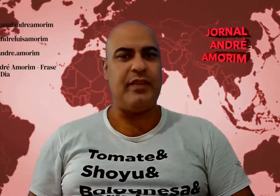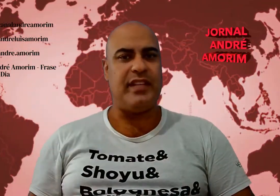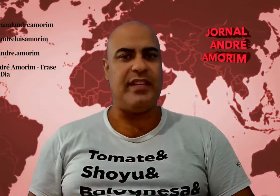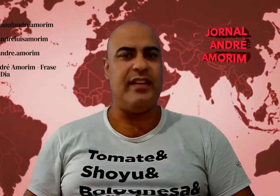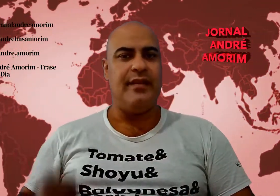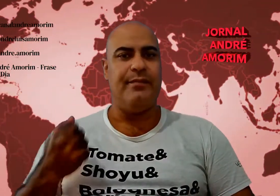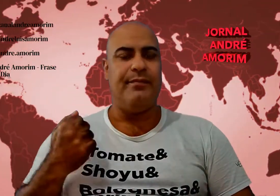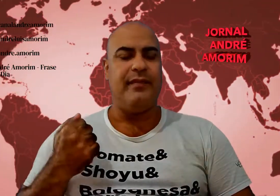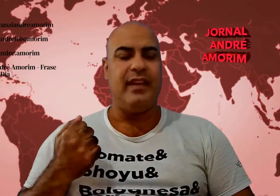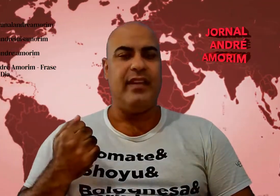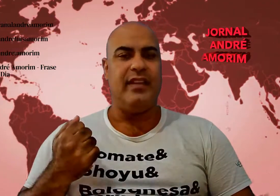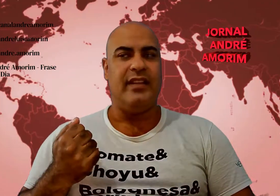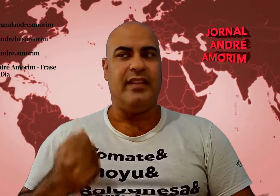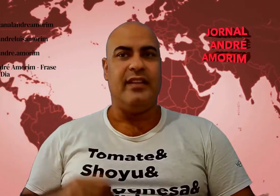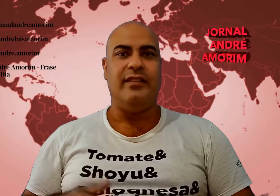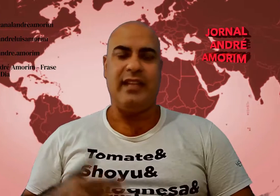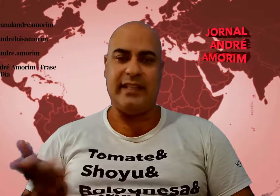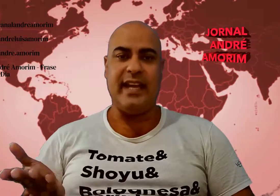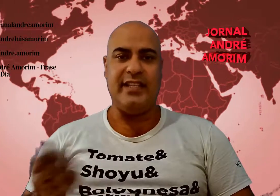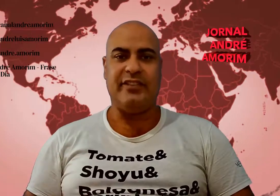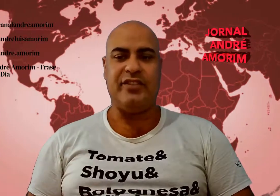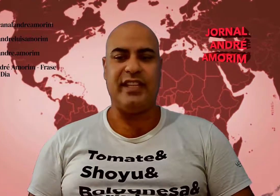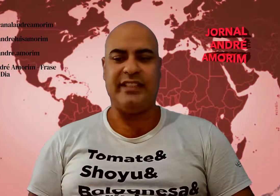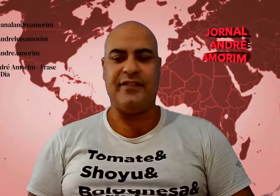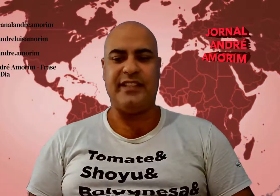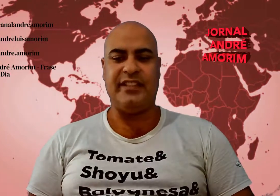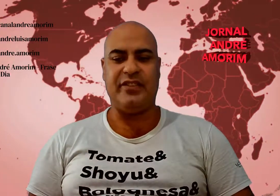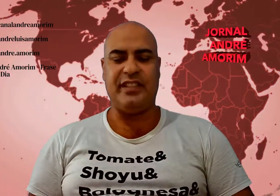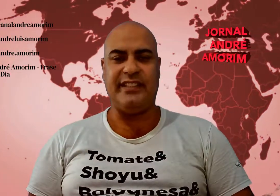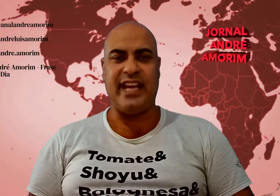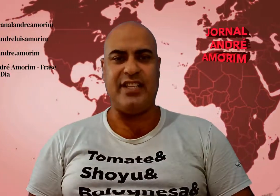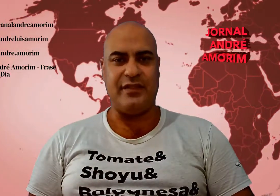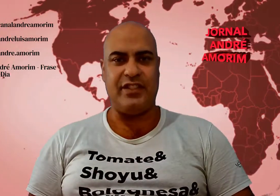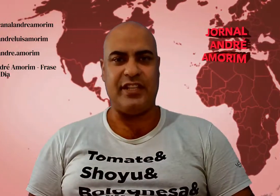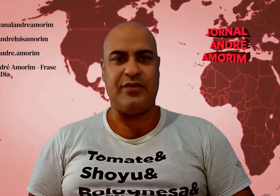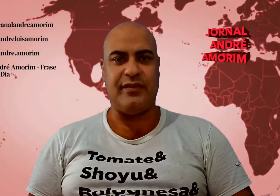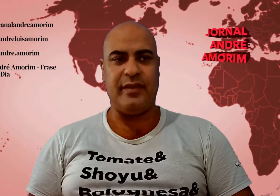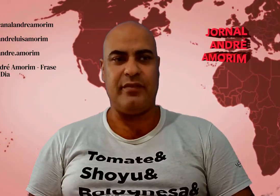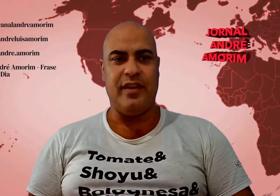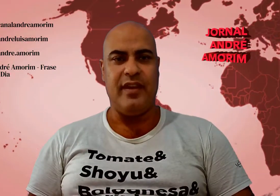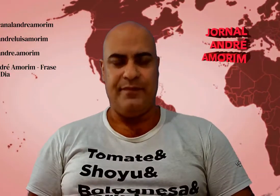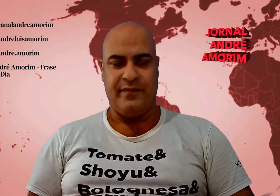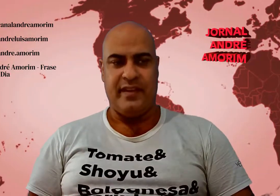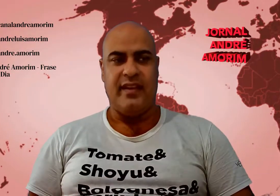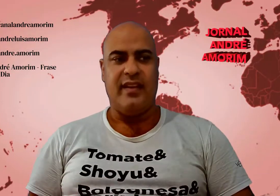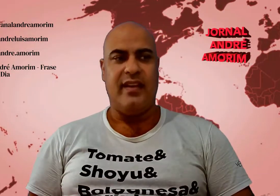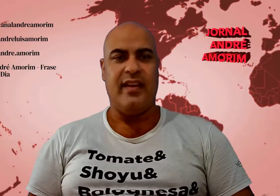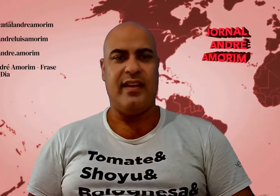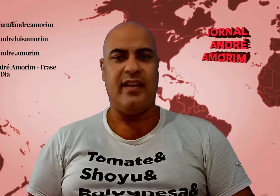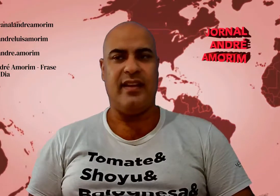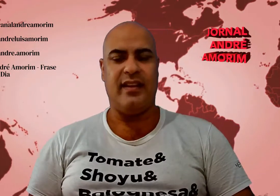A gente se vê por aqui. E até a edição de terça-feira, se Deus quiser, dia 23 de novembro.